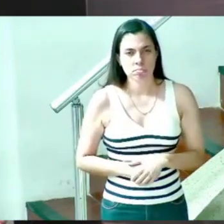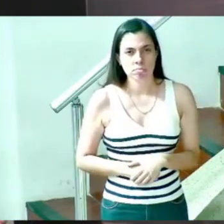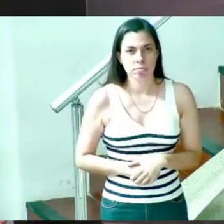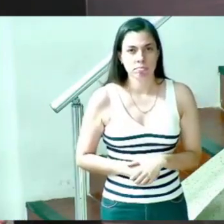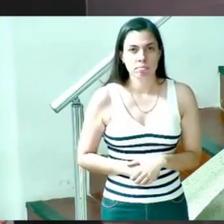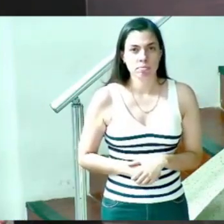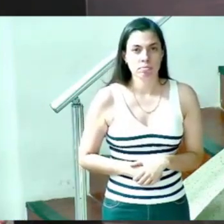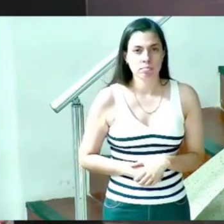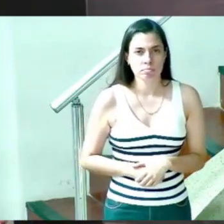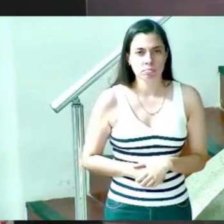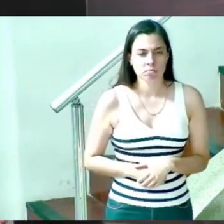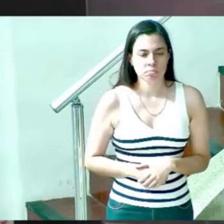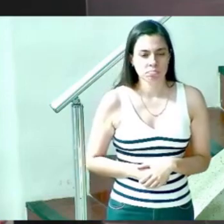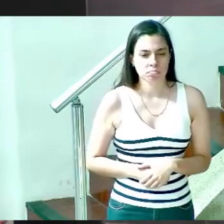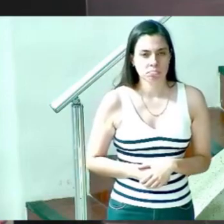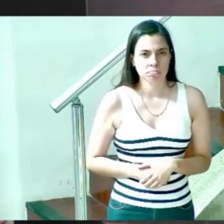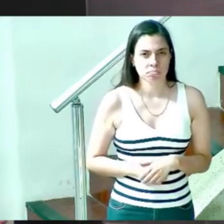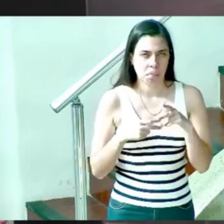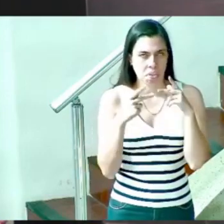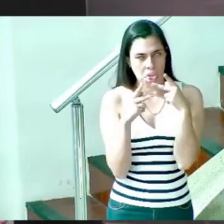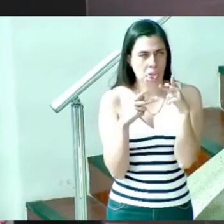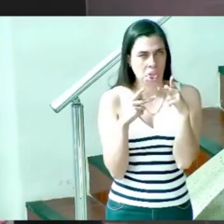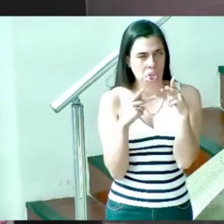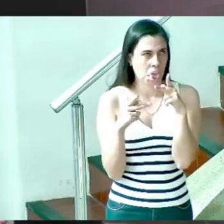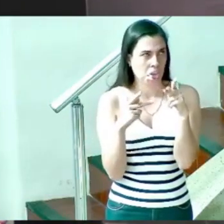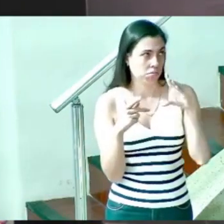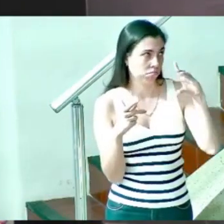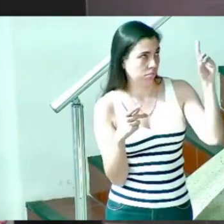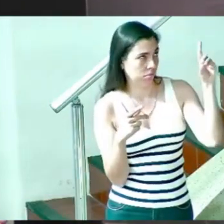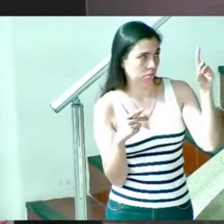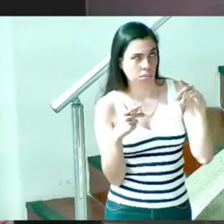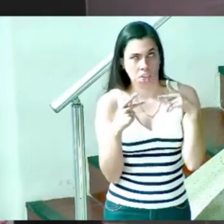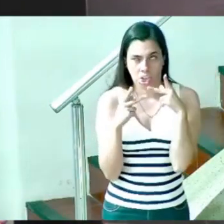Eles estavam murmurando contra o Senhor.